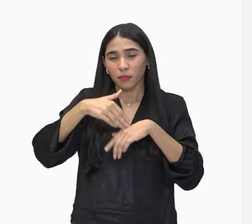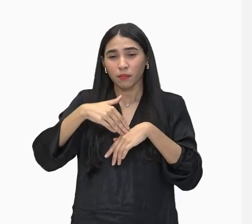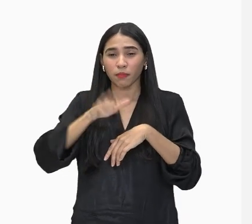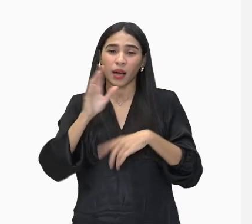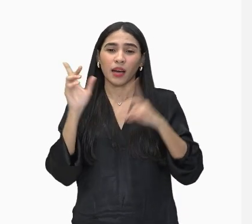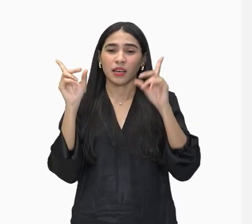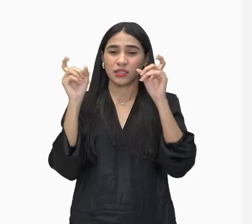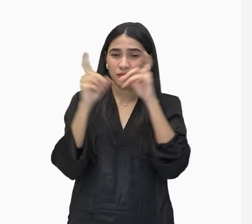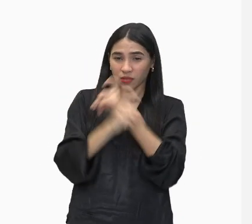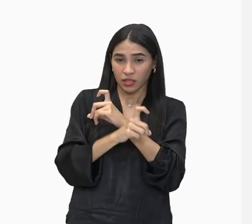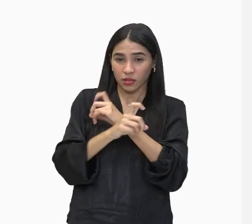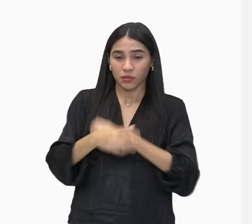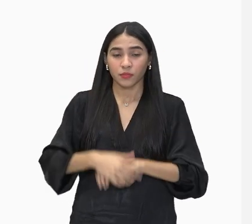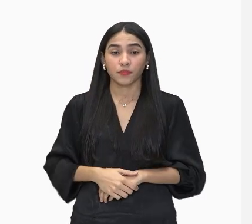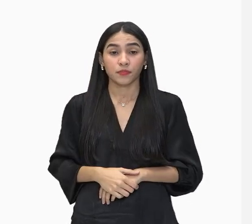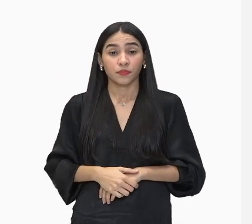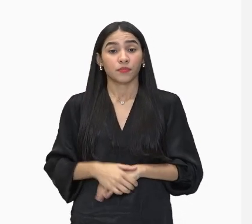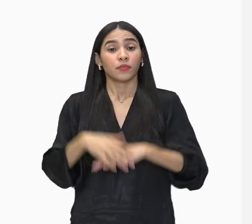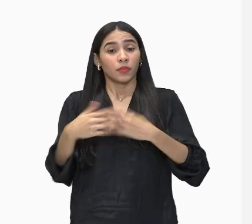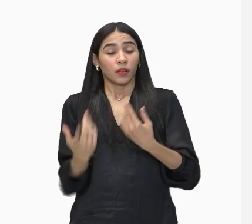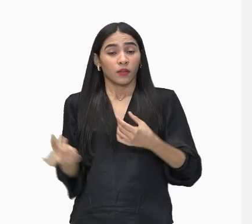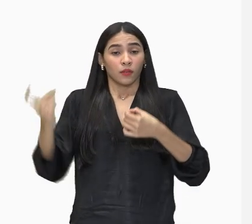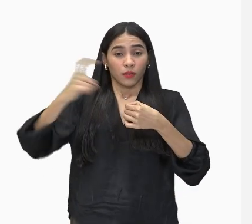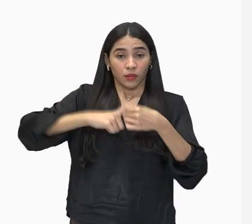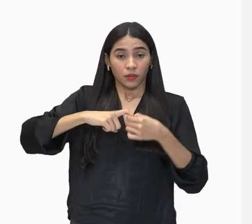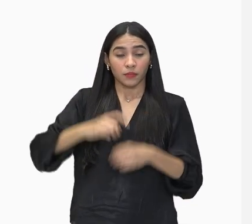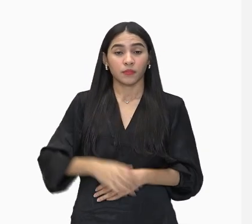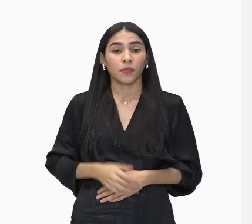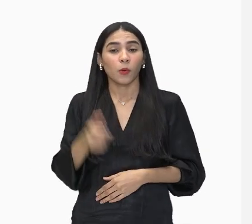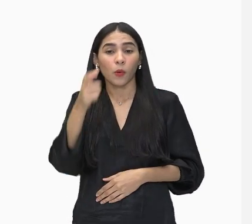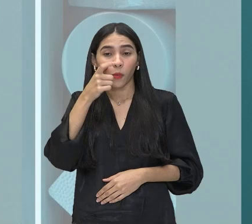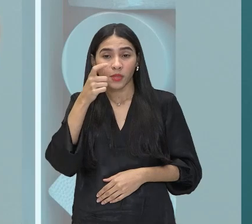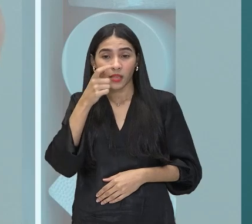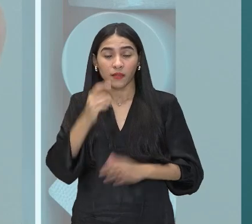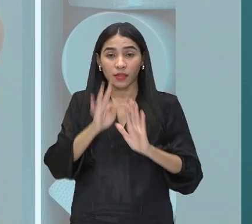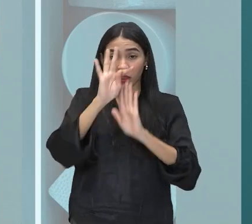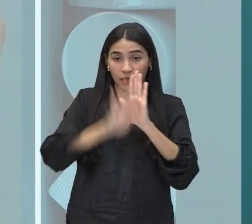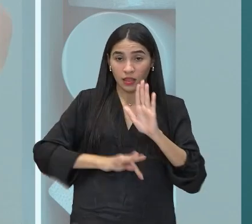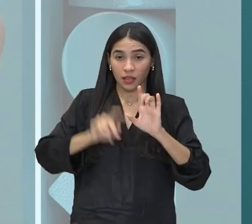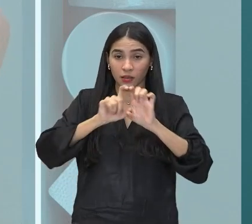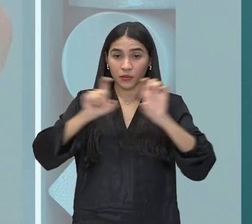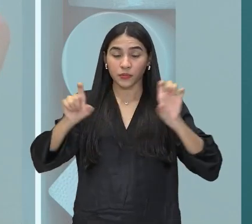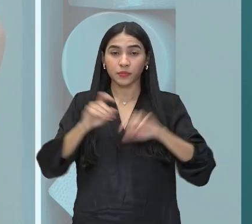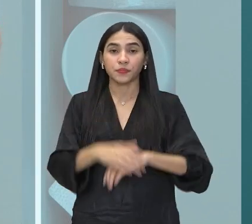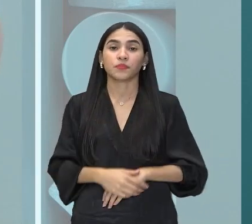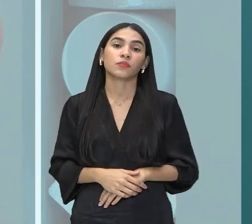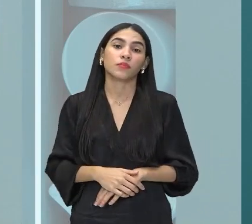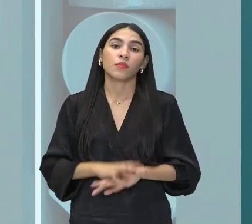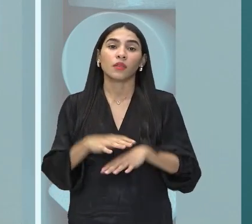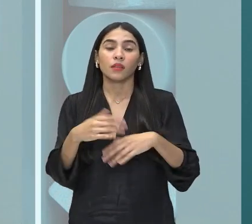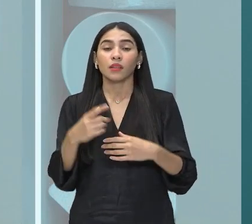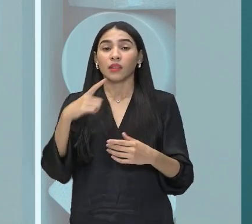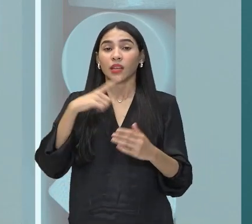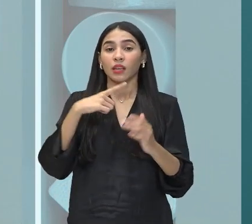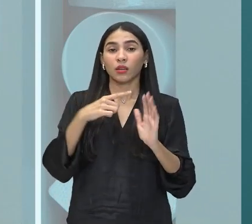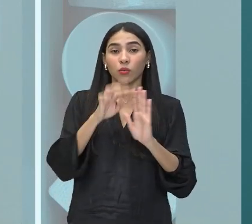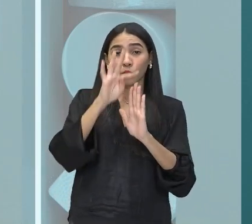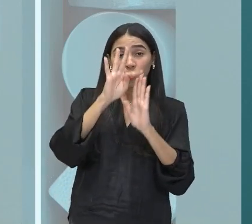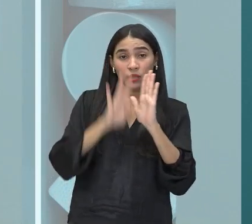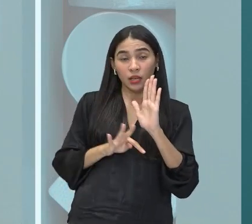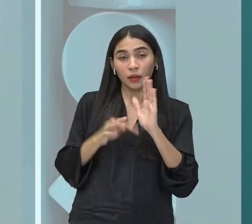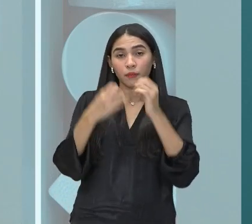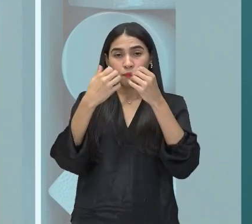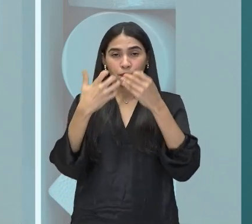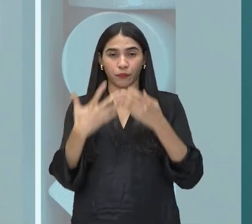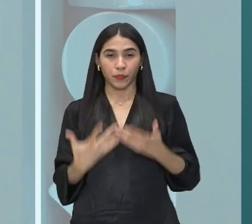mais desafiador. Voltando aqui comigo, observem que nesse texto Como nós temos um texto que aborda